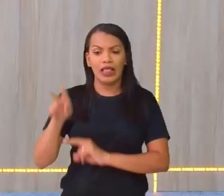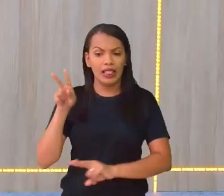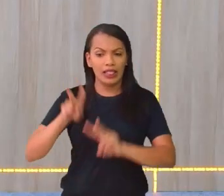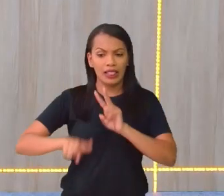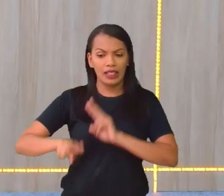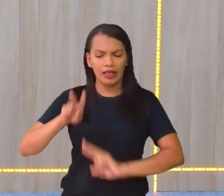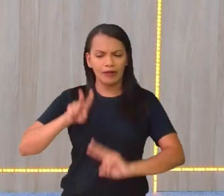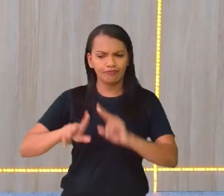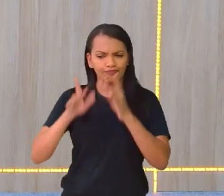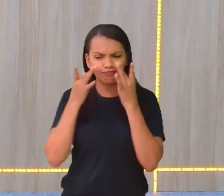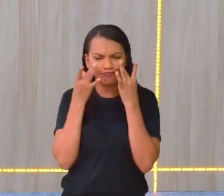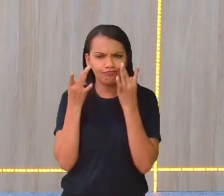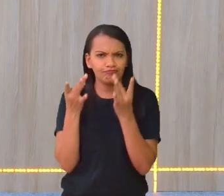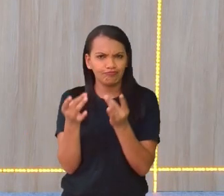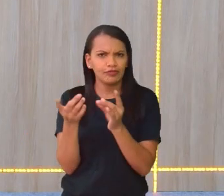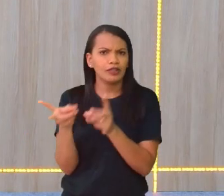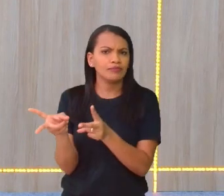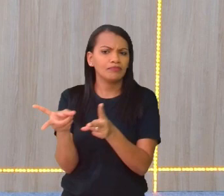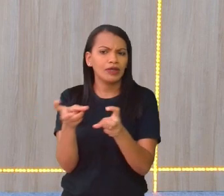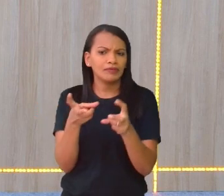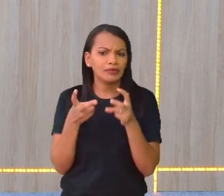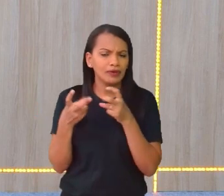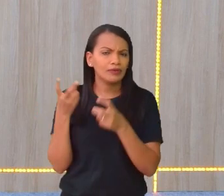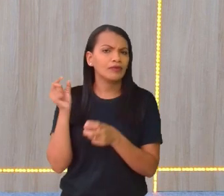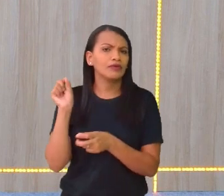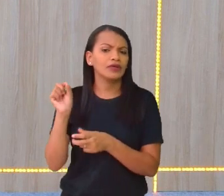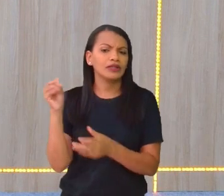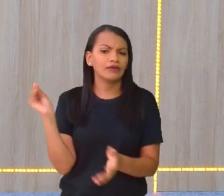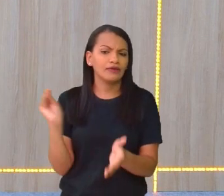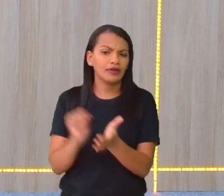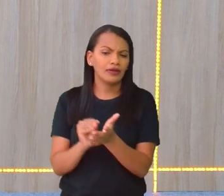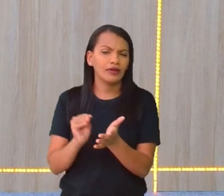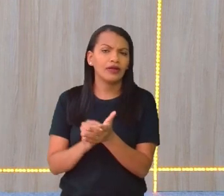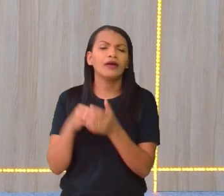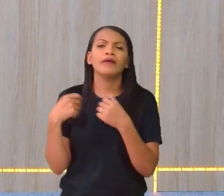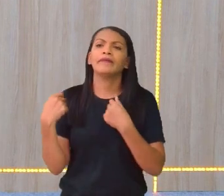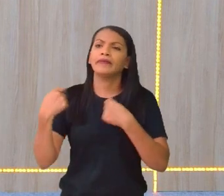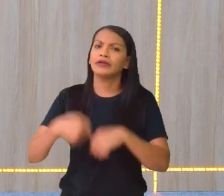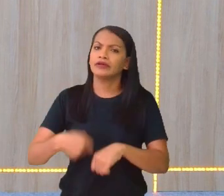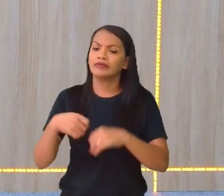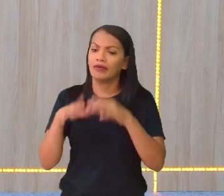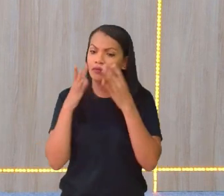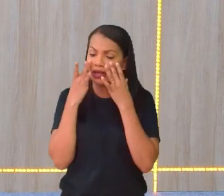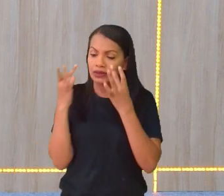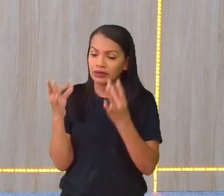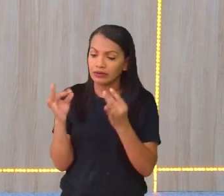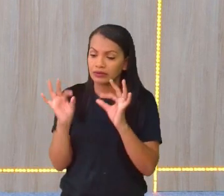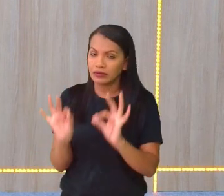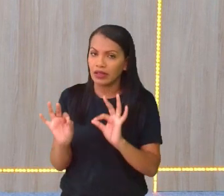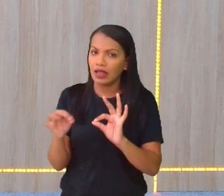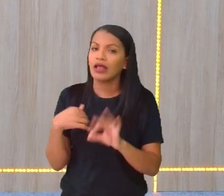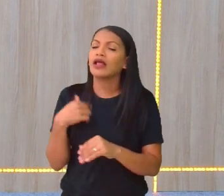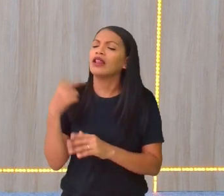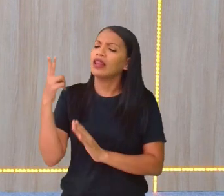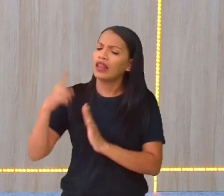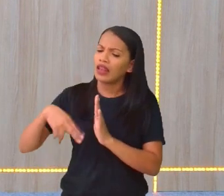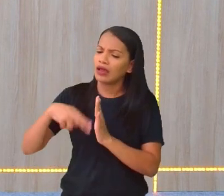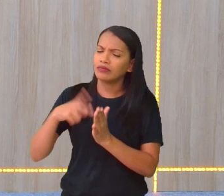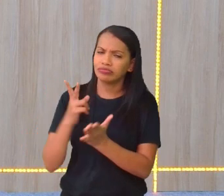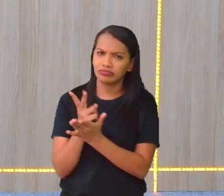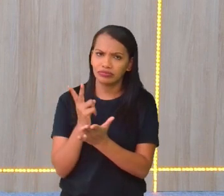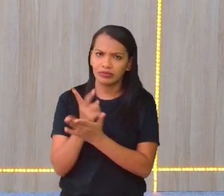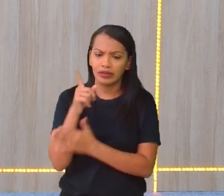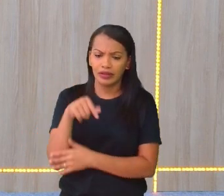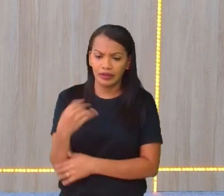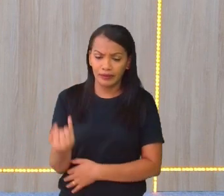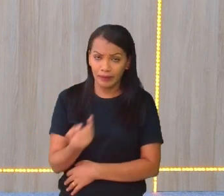e observar isso aí, pessoal. Não é? Então, devemos ler prestando atenção, ler mais de uma vez. É